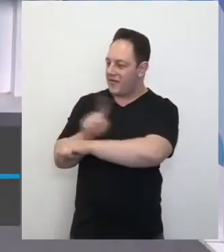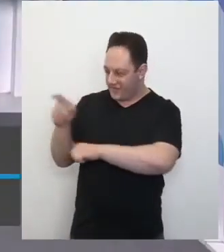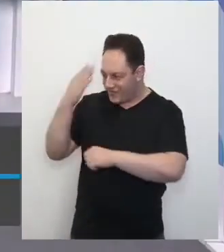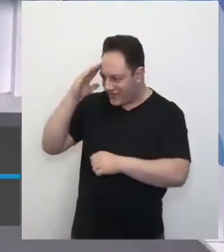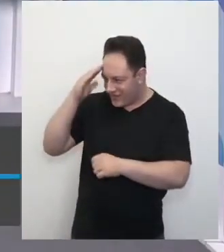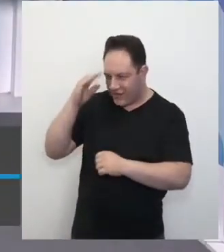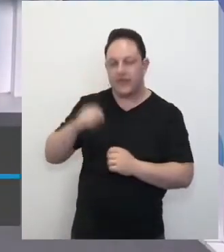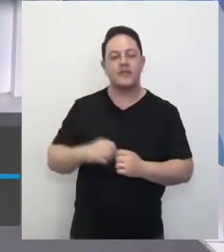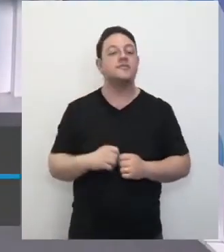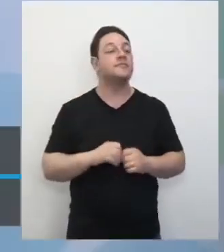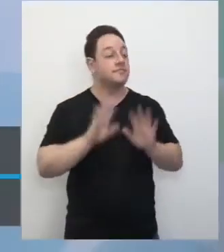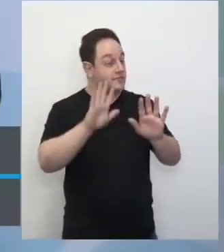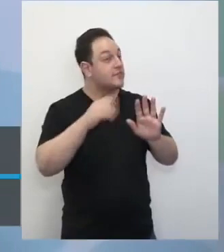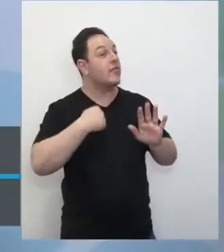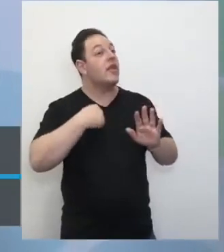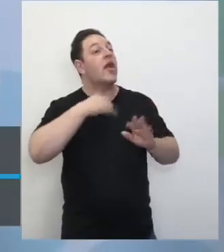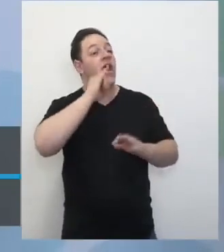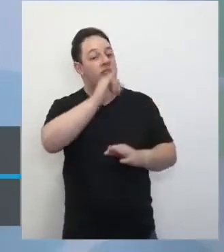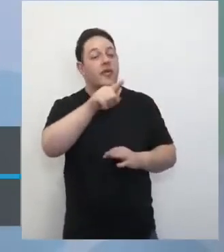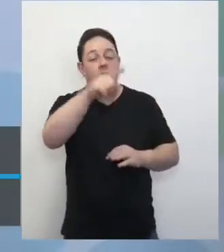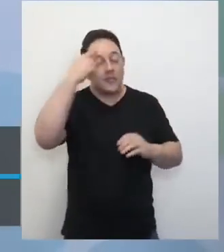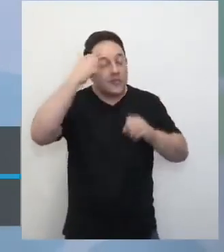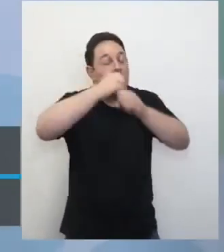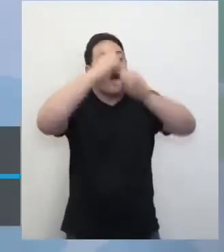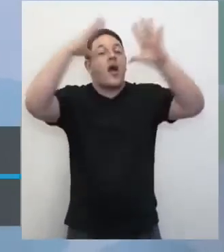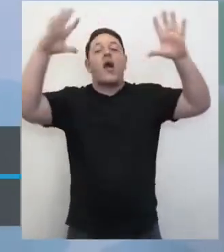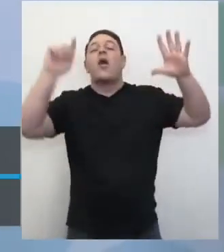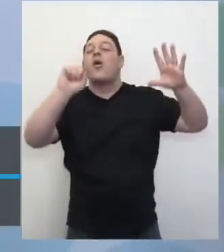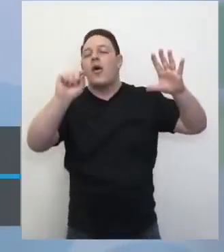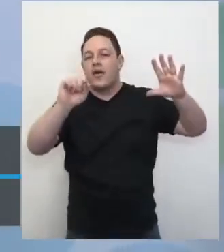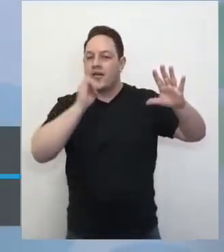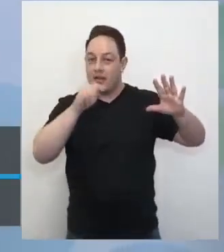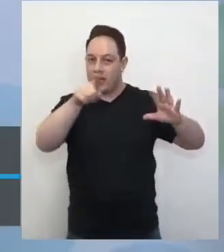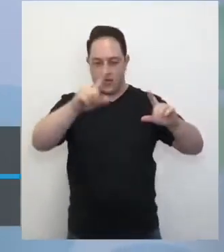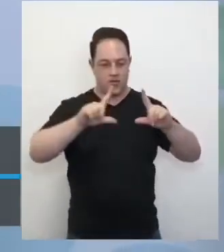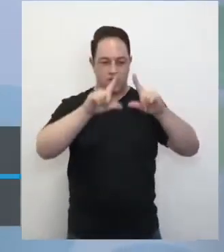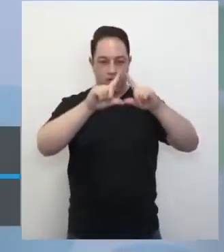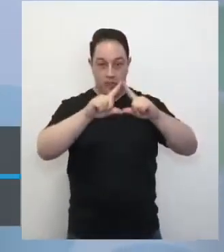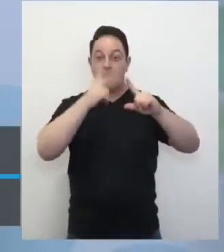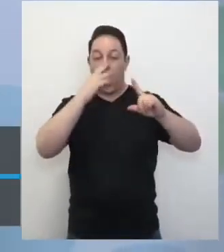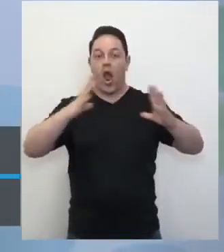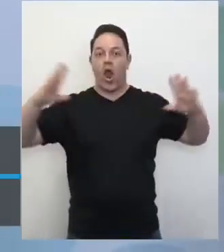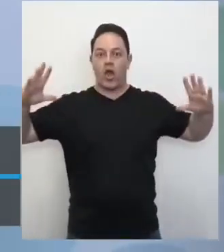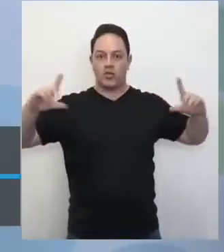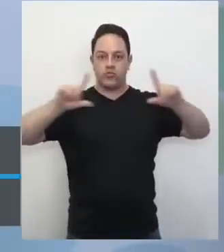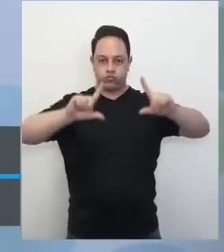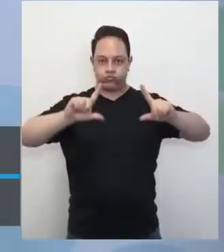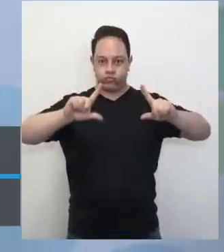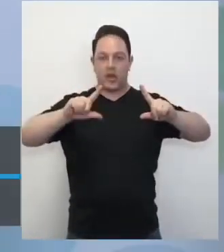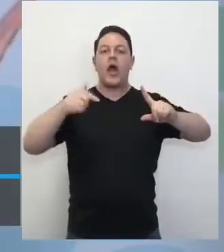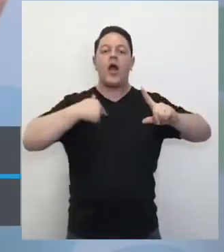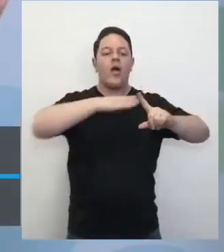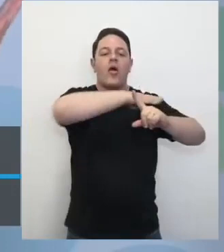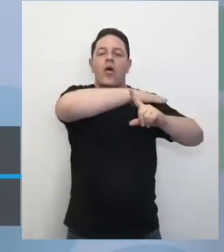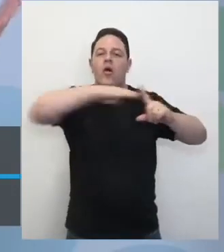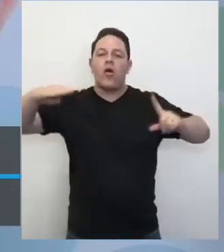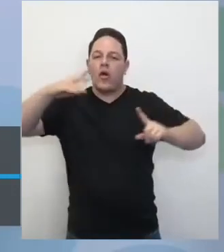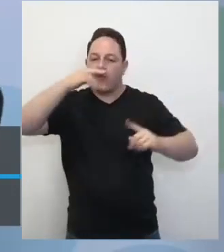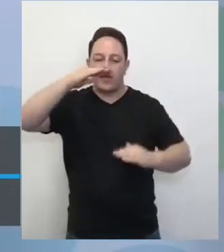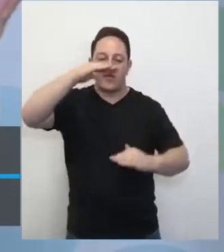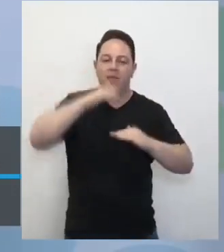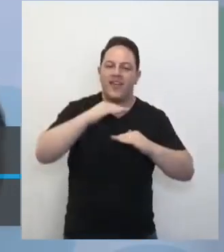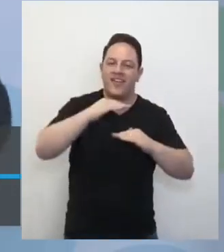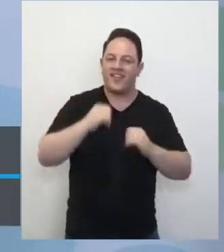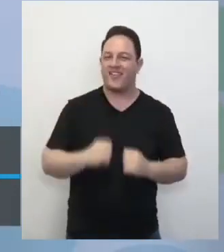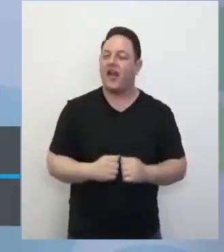quero fazer um comentário vocês tem que imaginar que você tinha uma pirâmide grande e dessa pirâmide grande Você cortou e formam uma pirâmide menor então que a professora